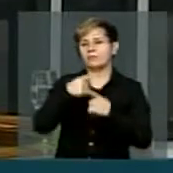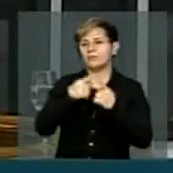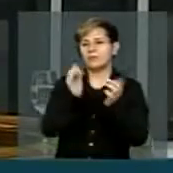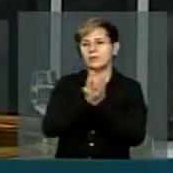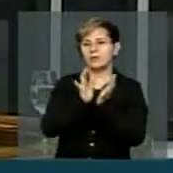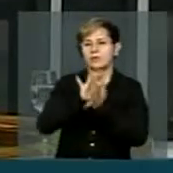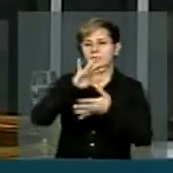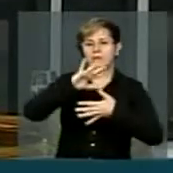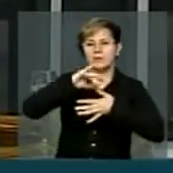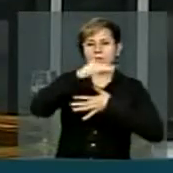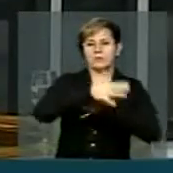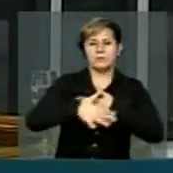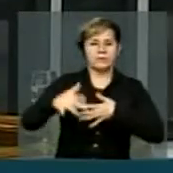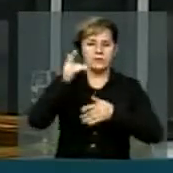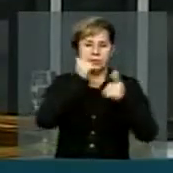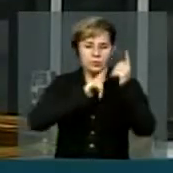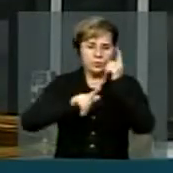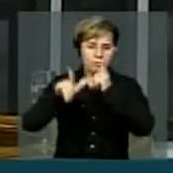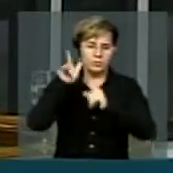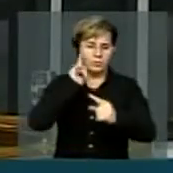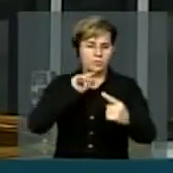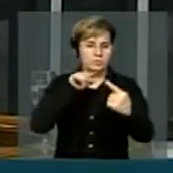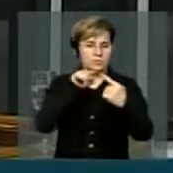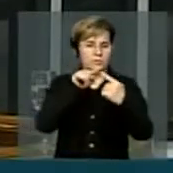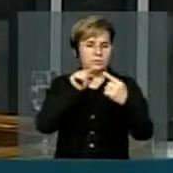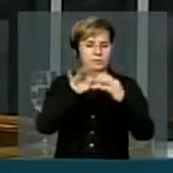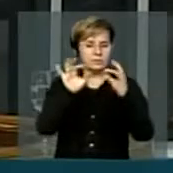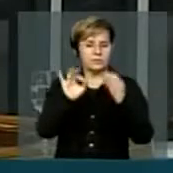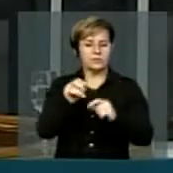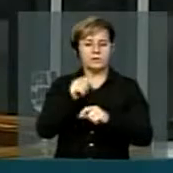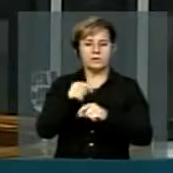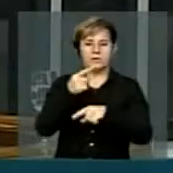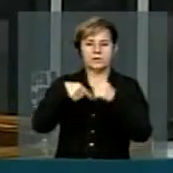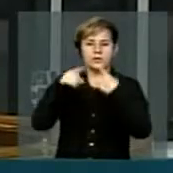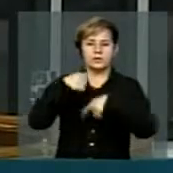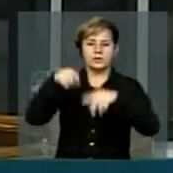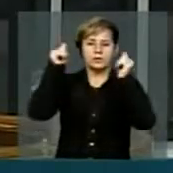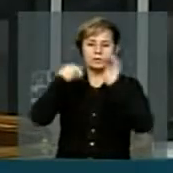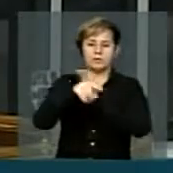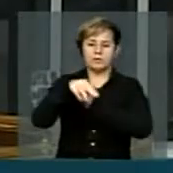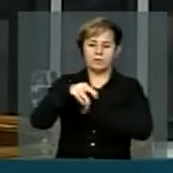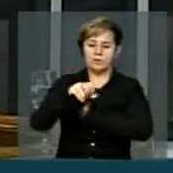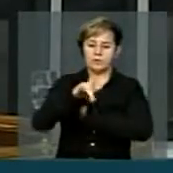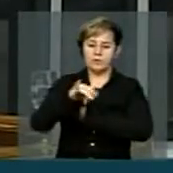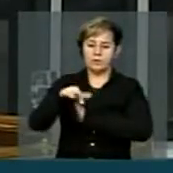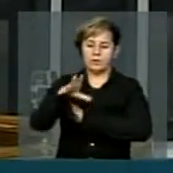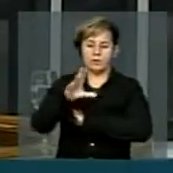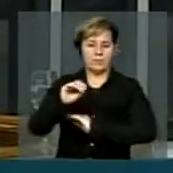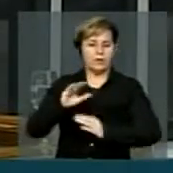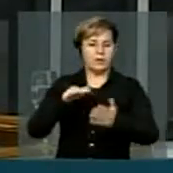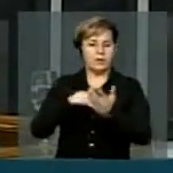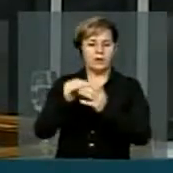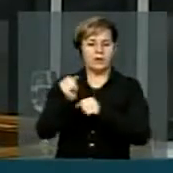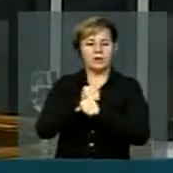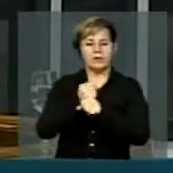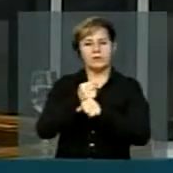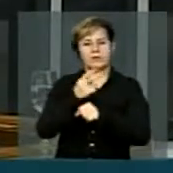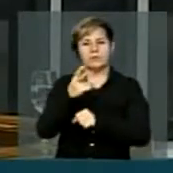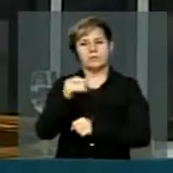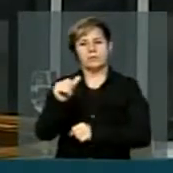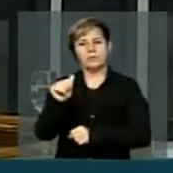Américas atinja o objetivo de desenvolvimento do milênio número 5 até